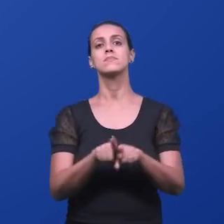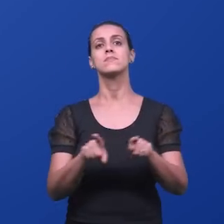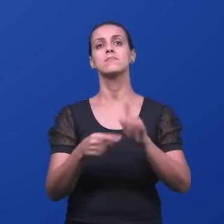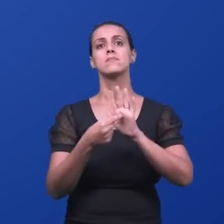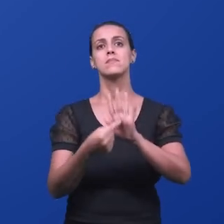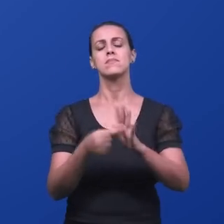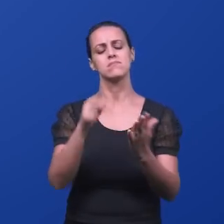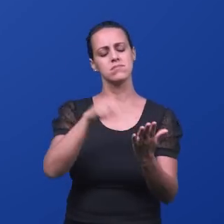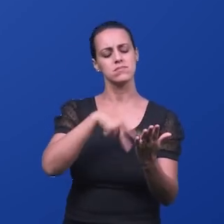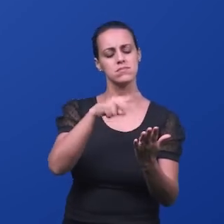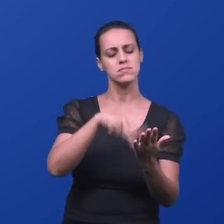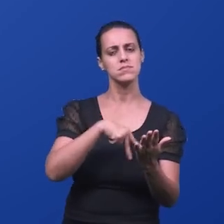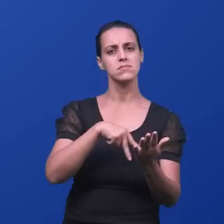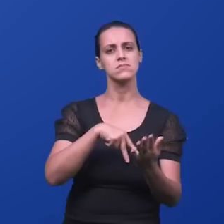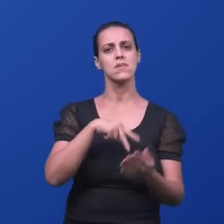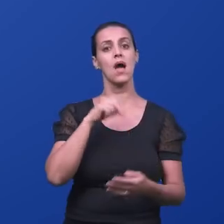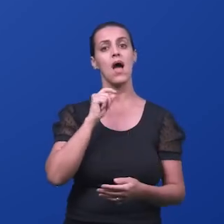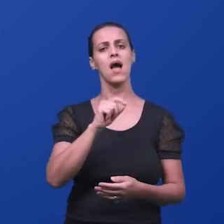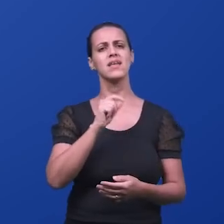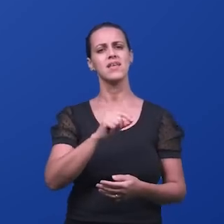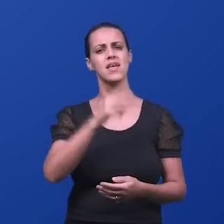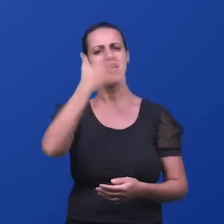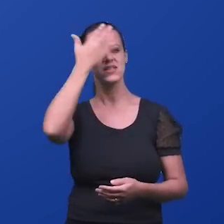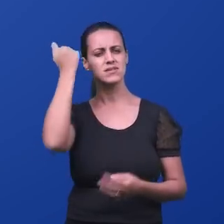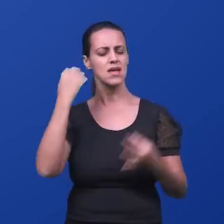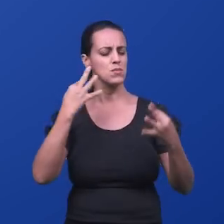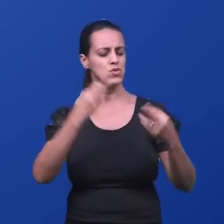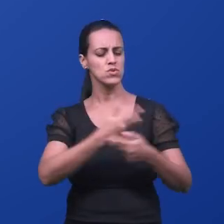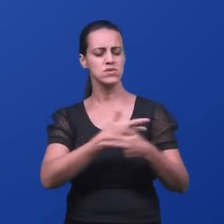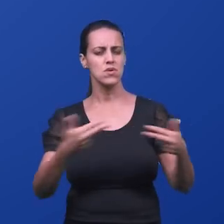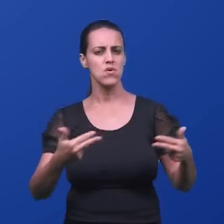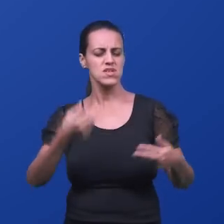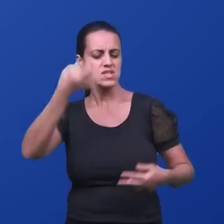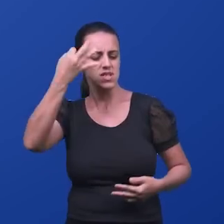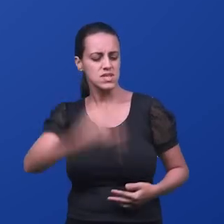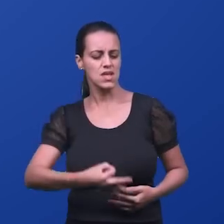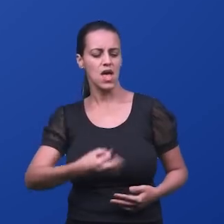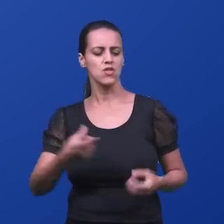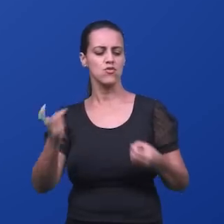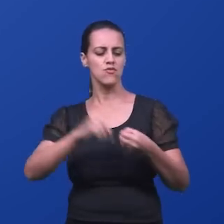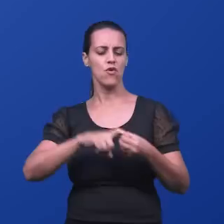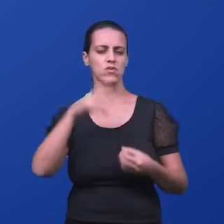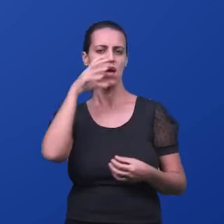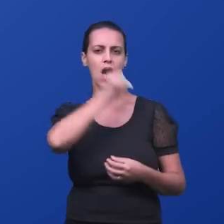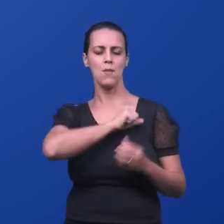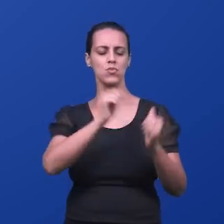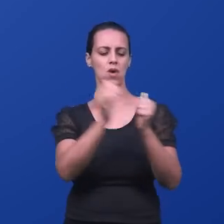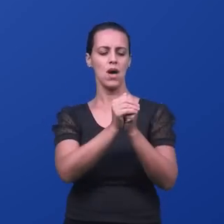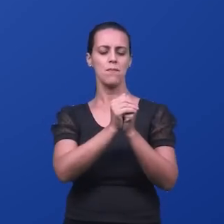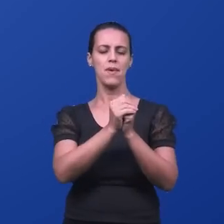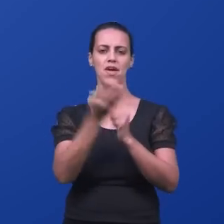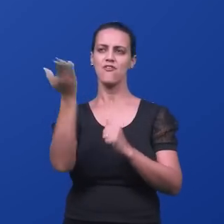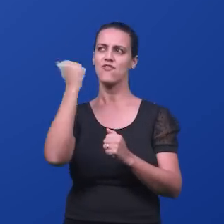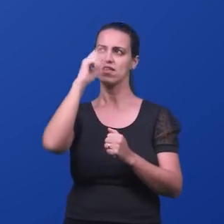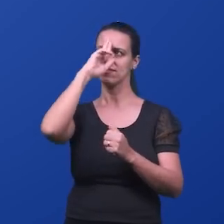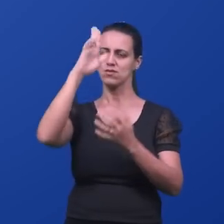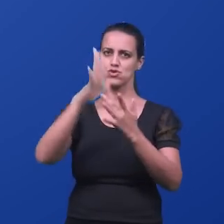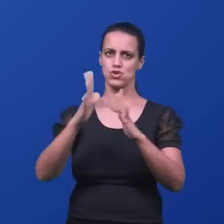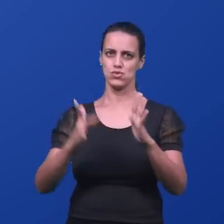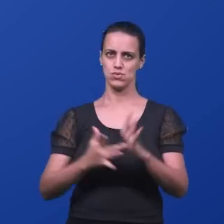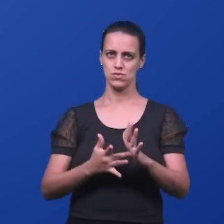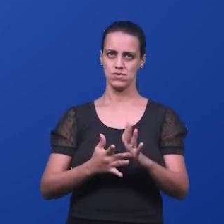22:20, lemos assim: Aquele que testifica essas coisas diz, certamente cedo venho. Amém. Ora vem, Senhor